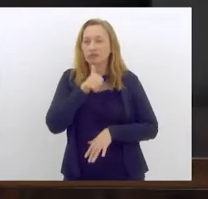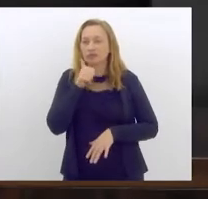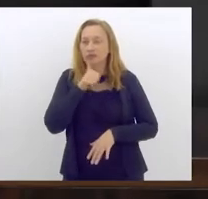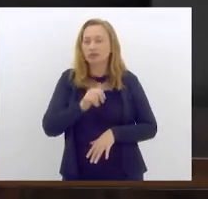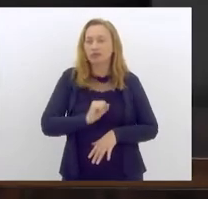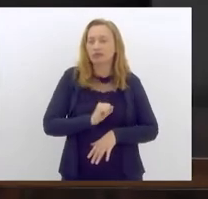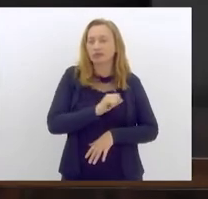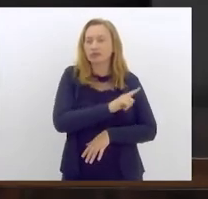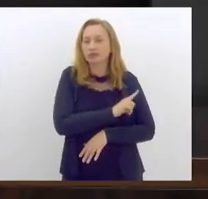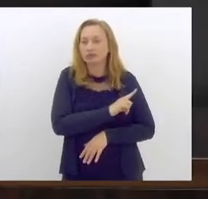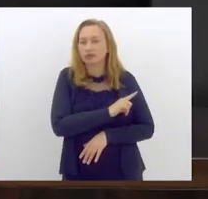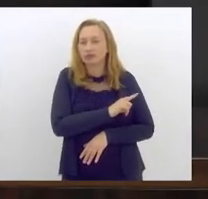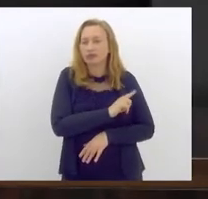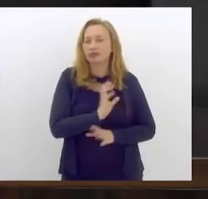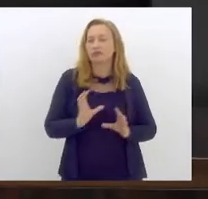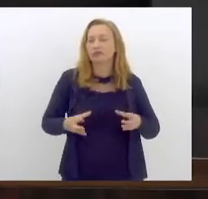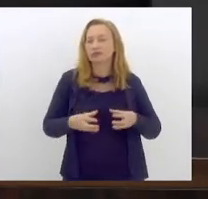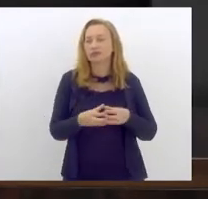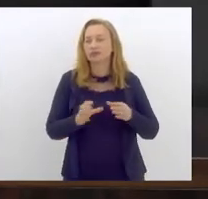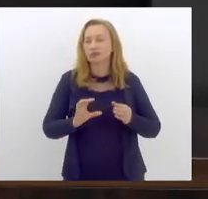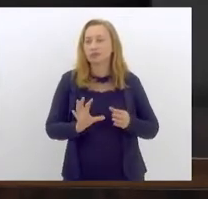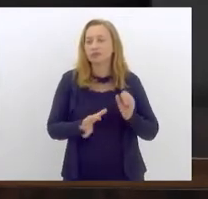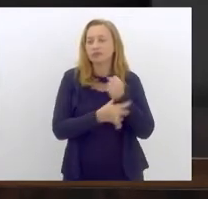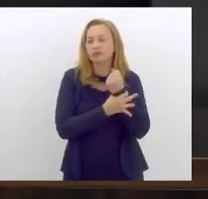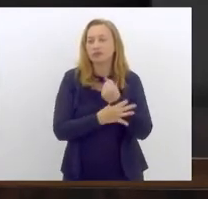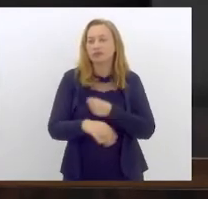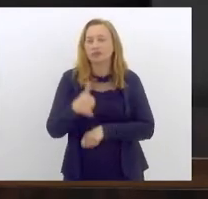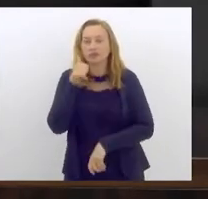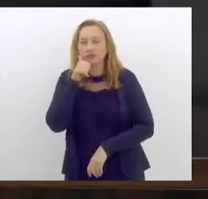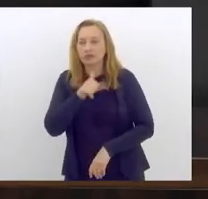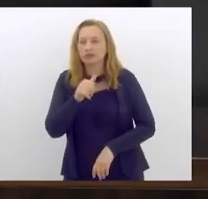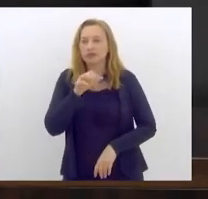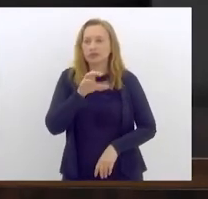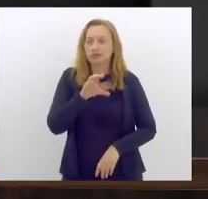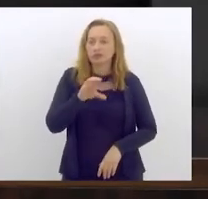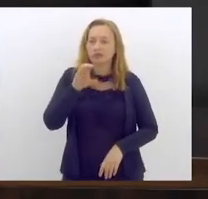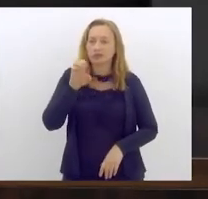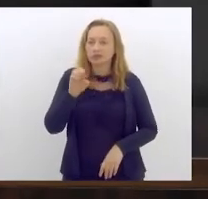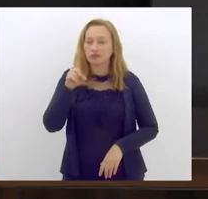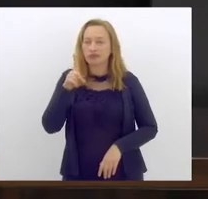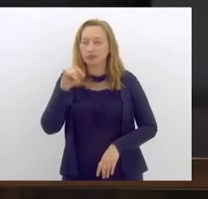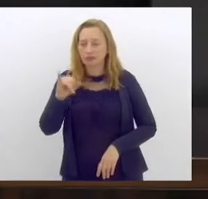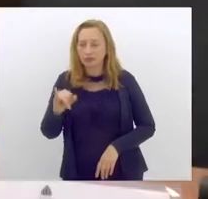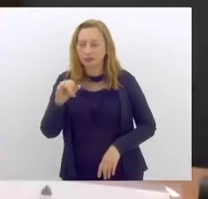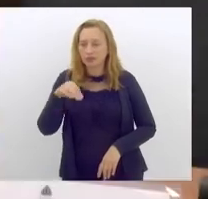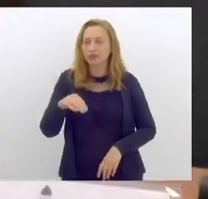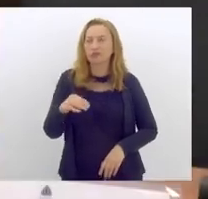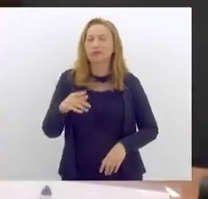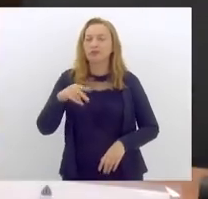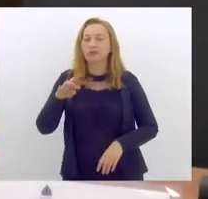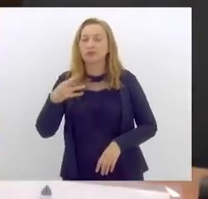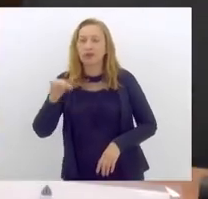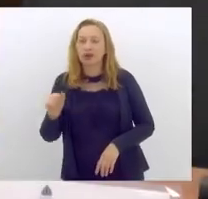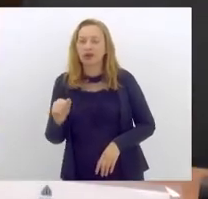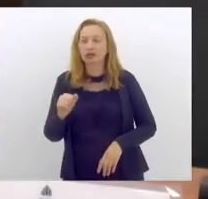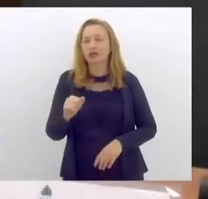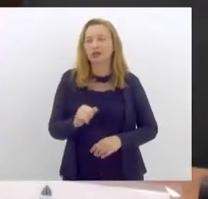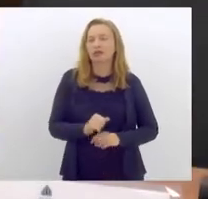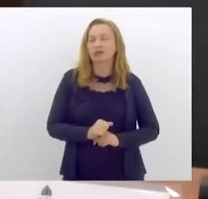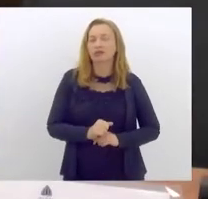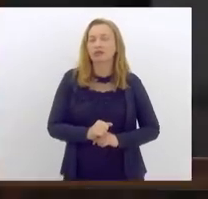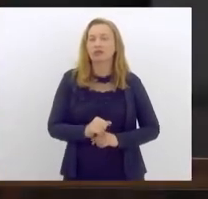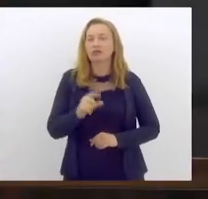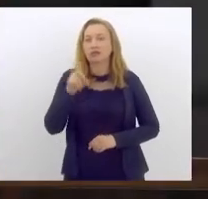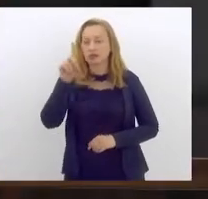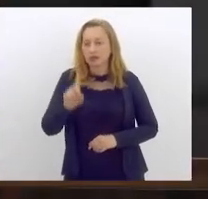São Gonçalo e da comissão de segurança da mulher do cedinho Maria José Peixoto diretora